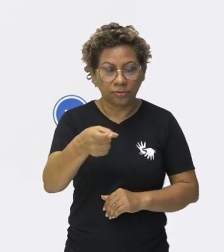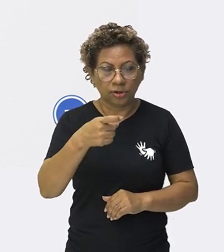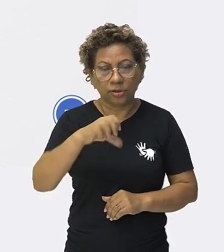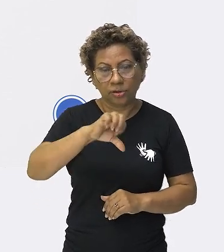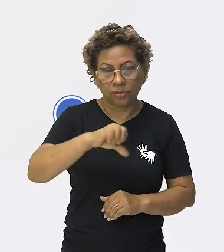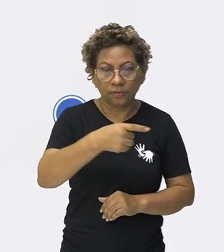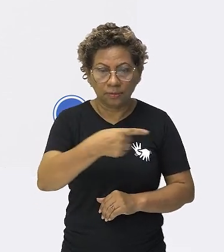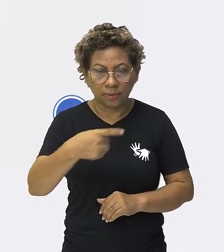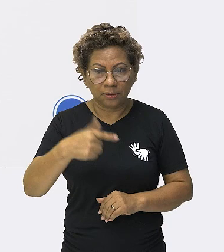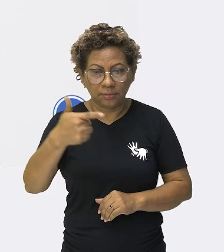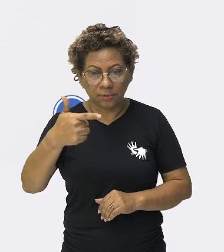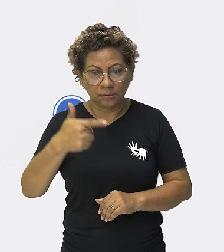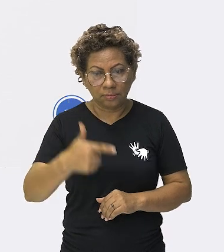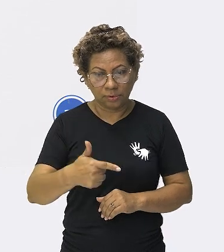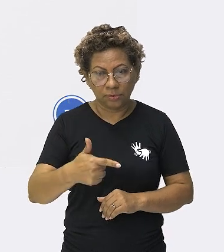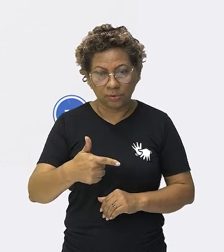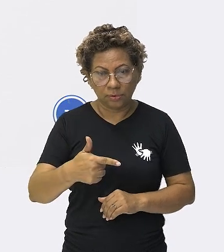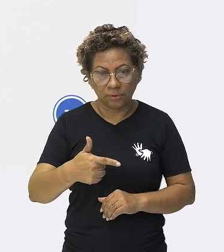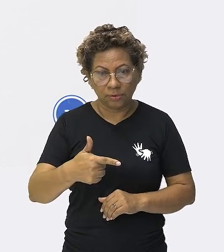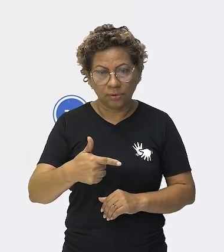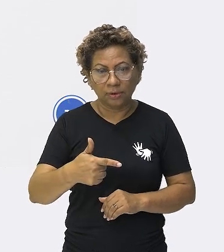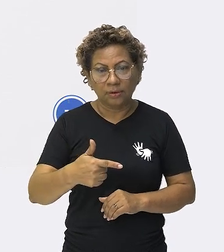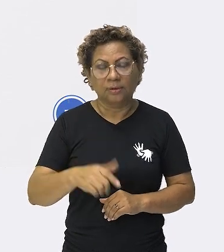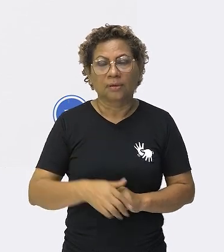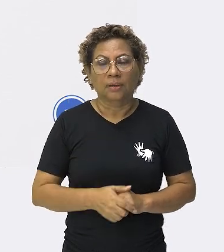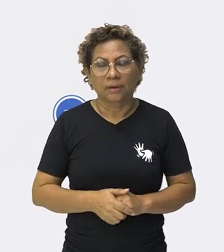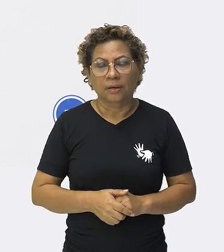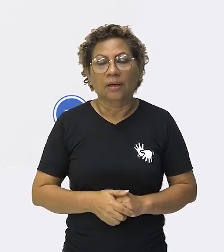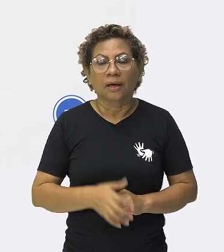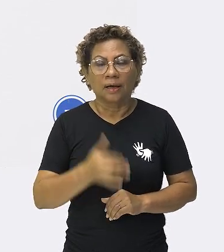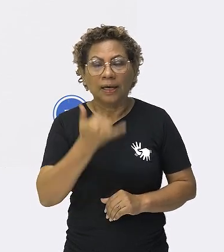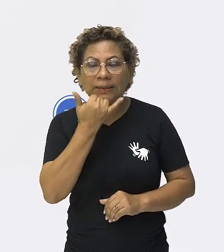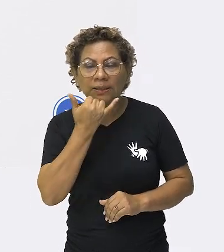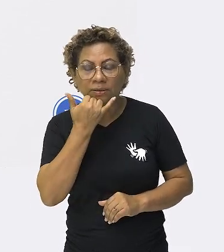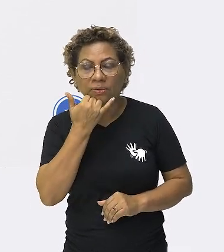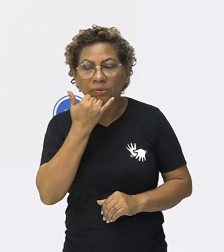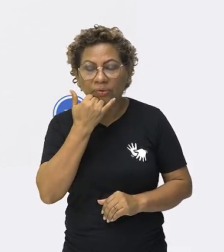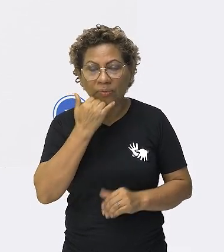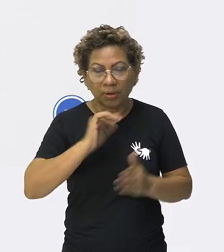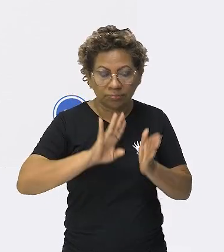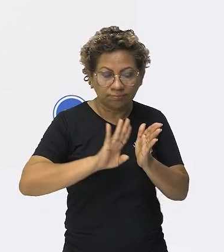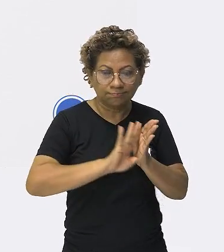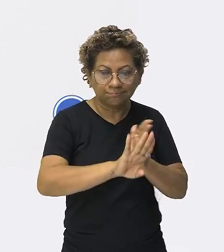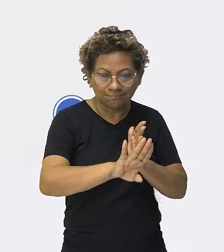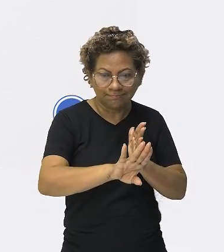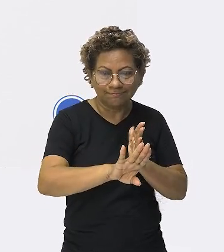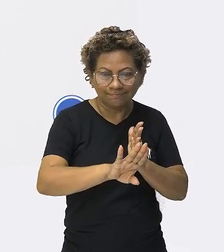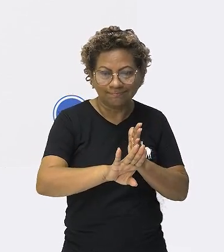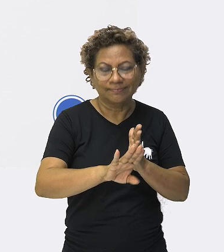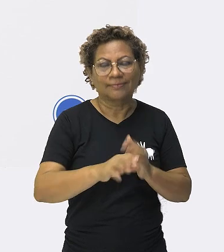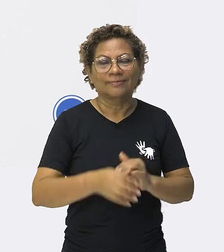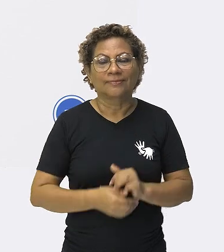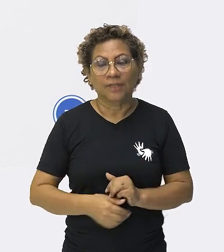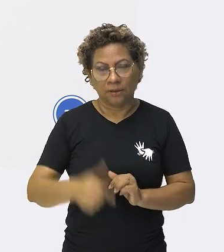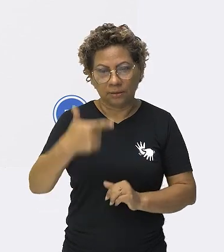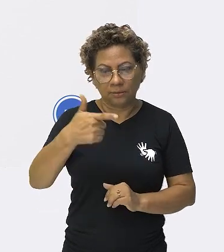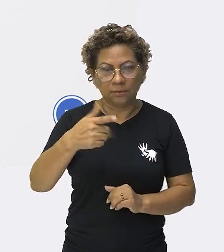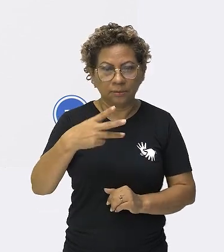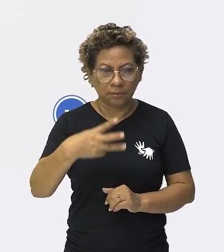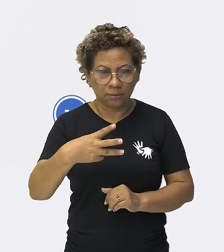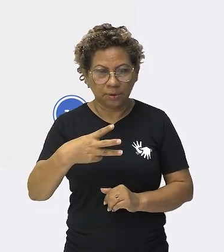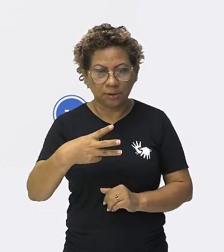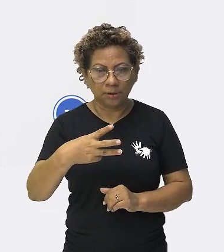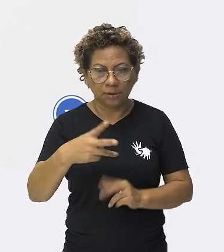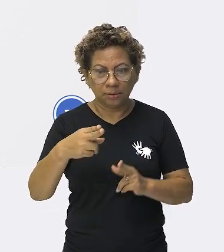ó, que é 2 sobre 3, né? Vamos fazer o seguinte, vamos levar